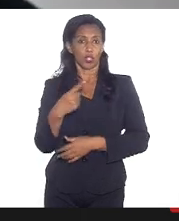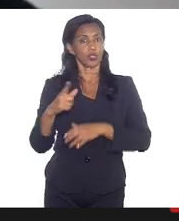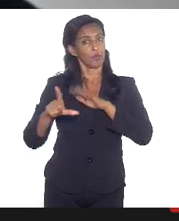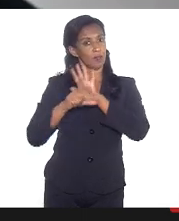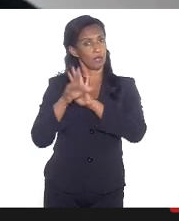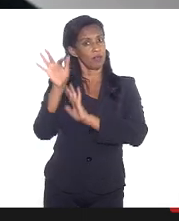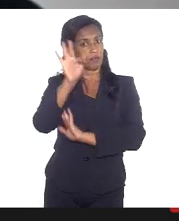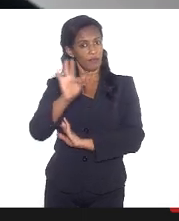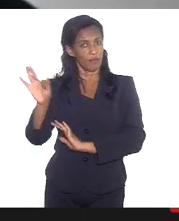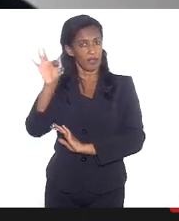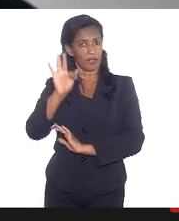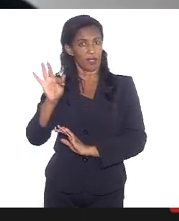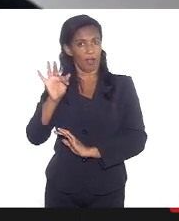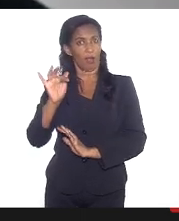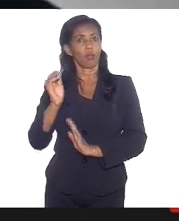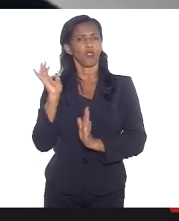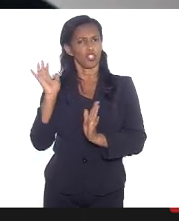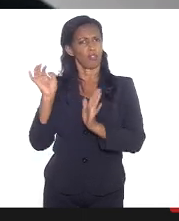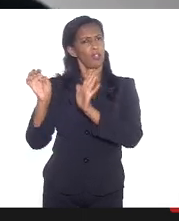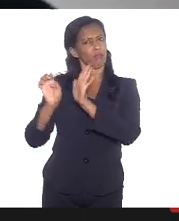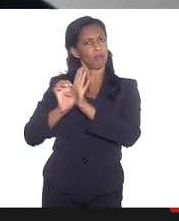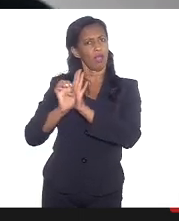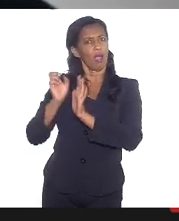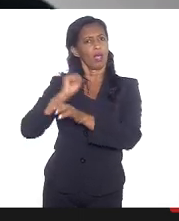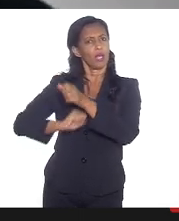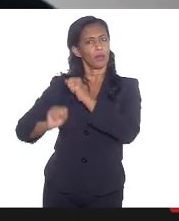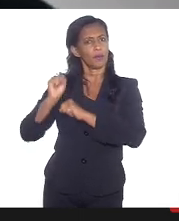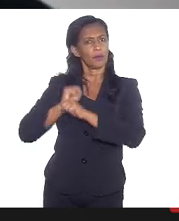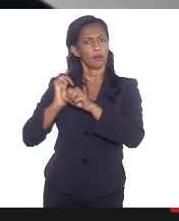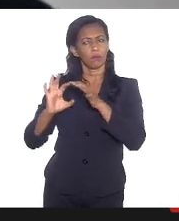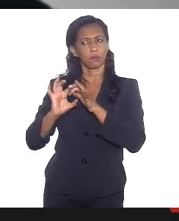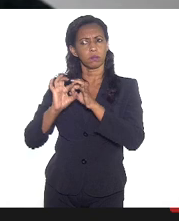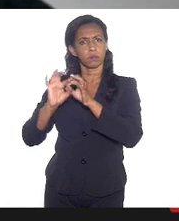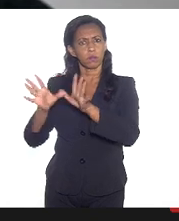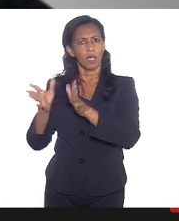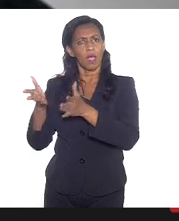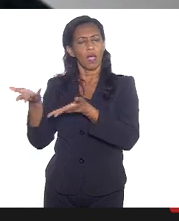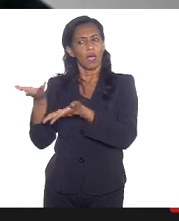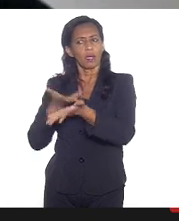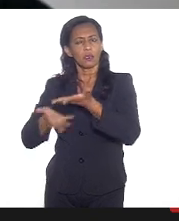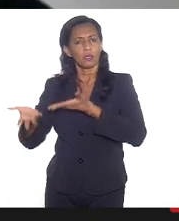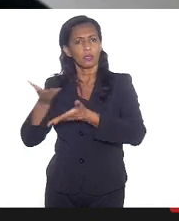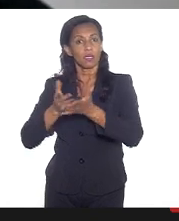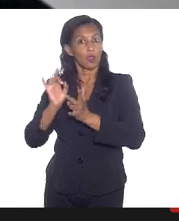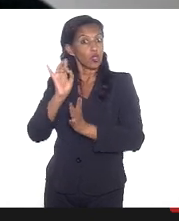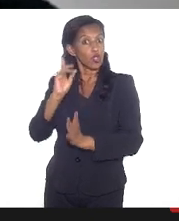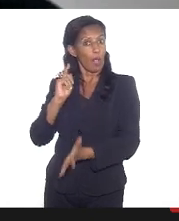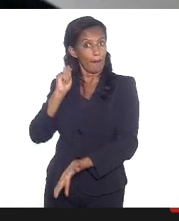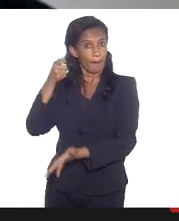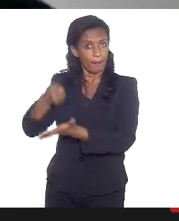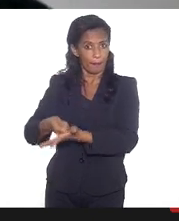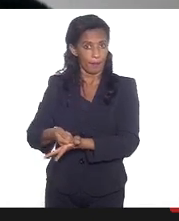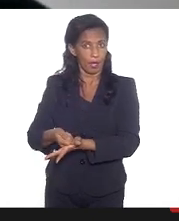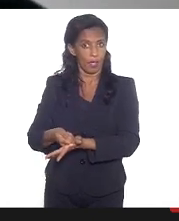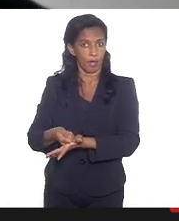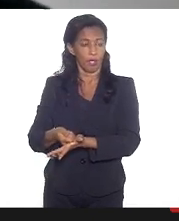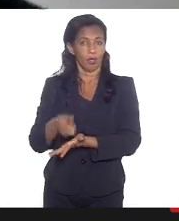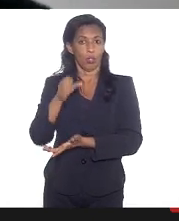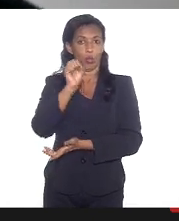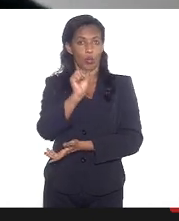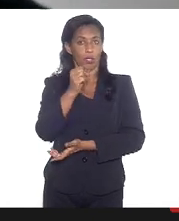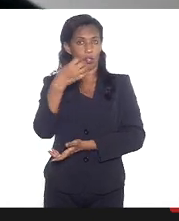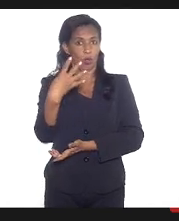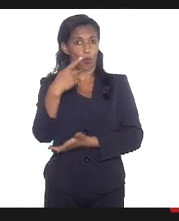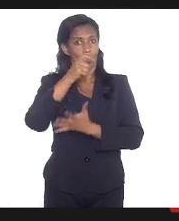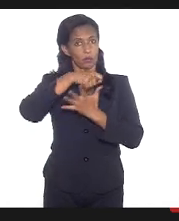que foi publicada no ano passado, que autoriza a transação na forma apenas de pagamento, com prazo de 84 meses.